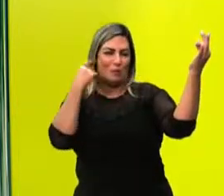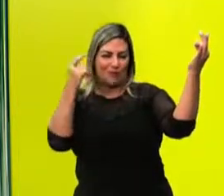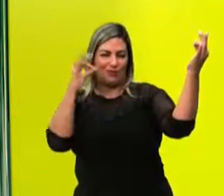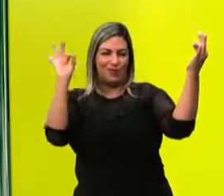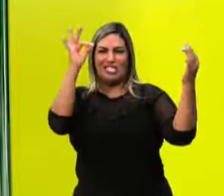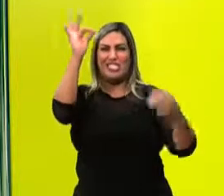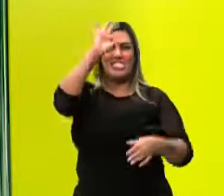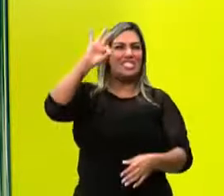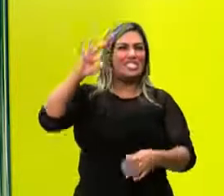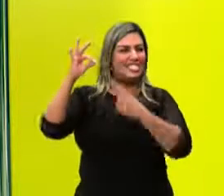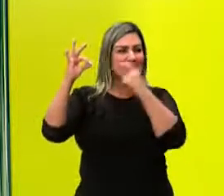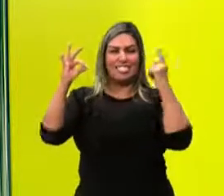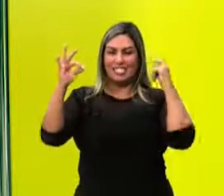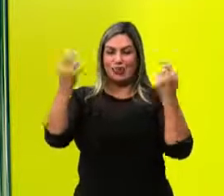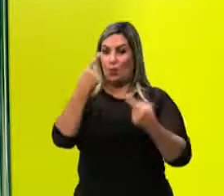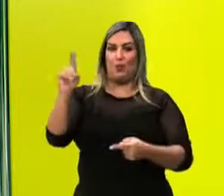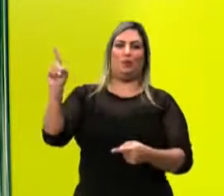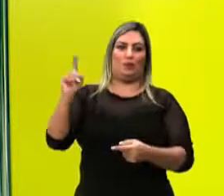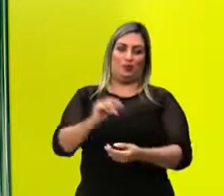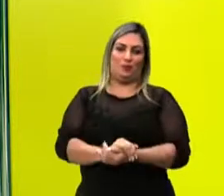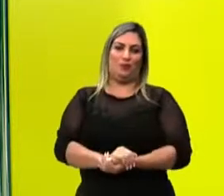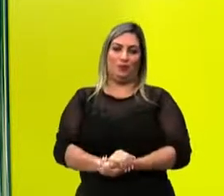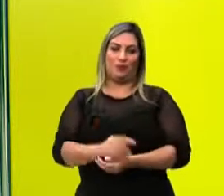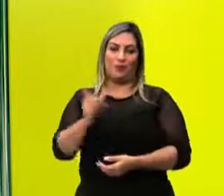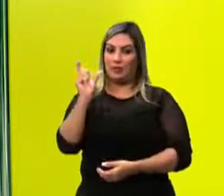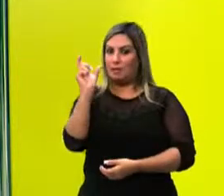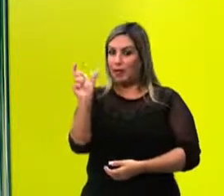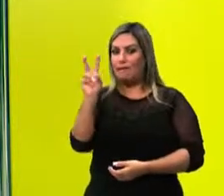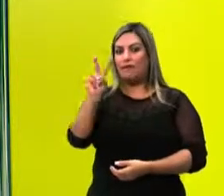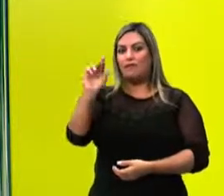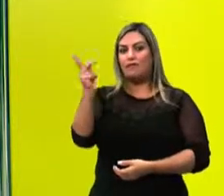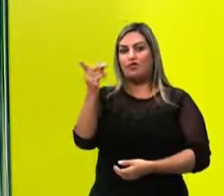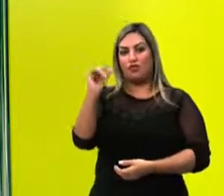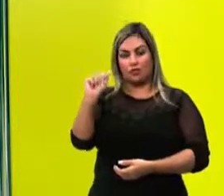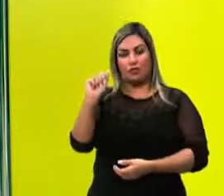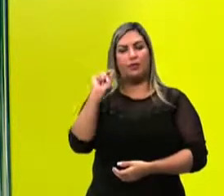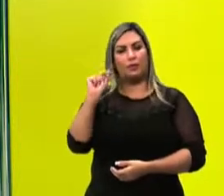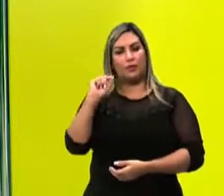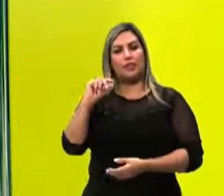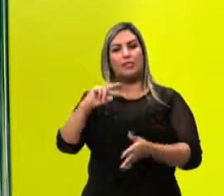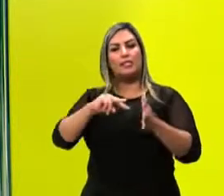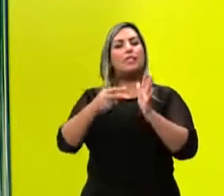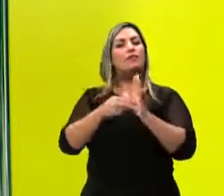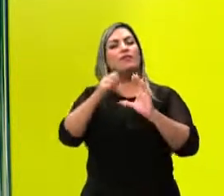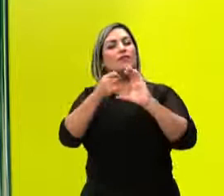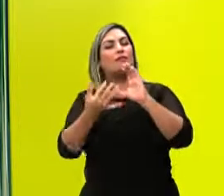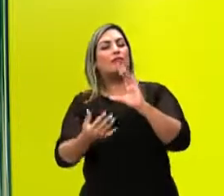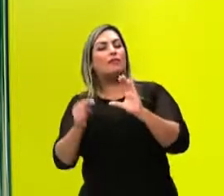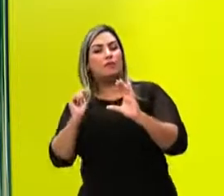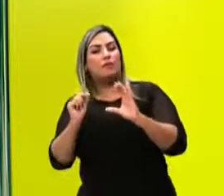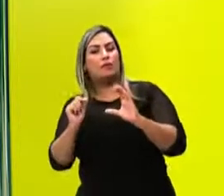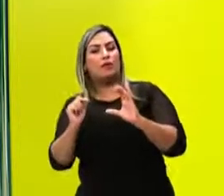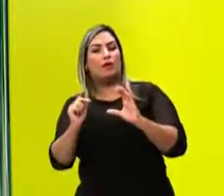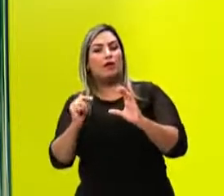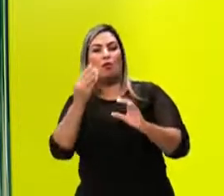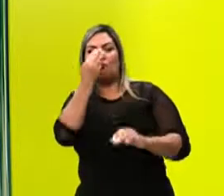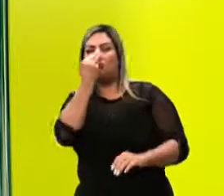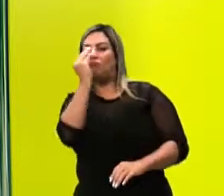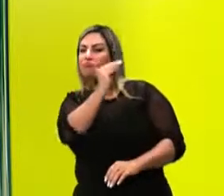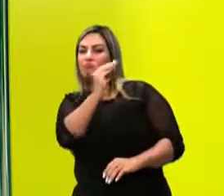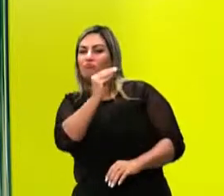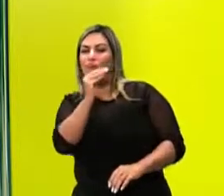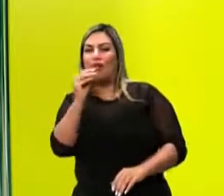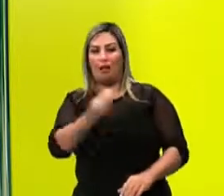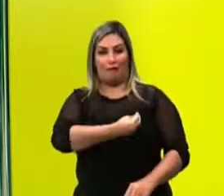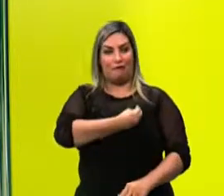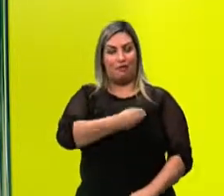Então esse termo utilizado aqui, vidinha, de uma certa forma, caracteriza o menosprezar